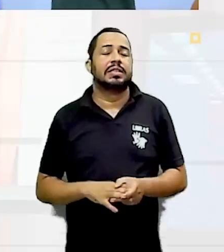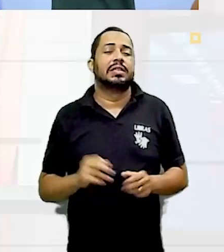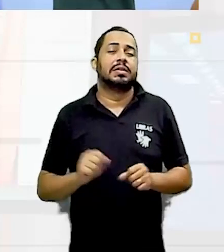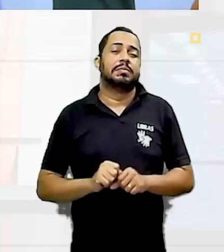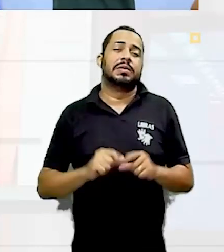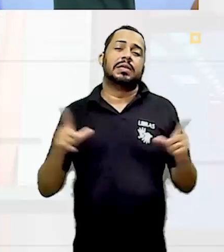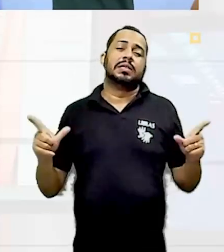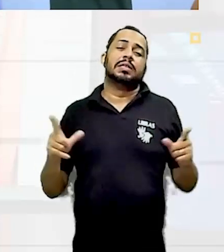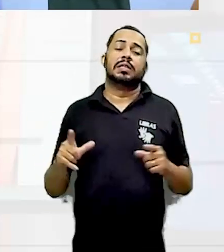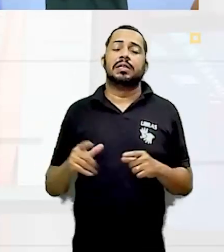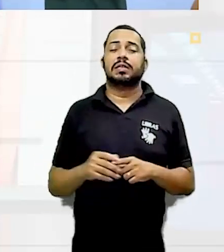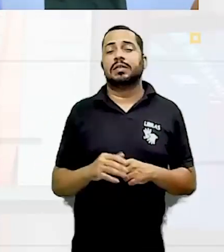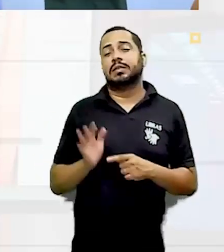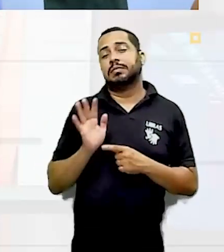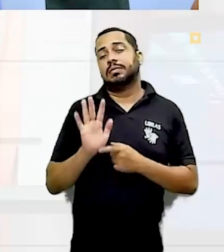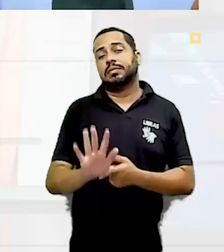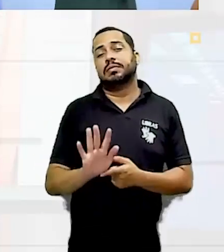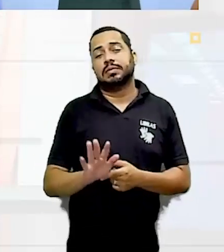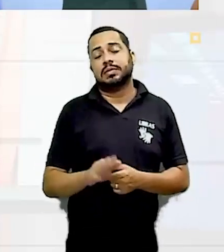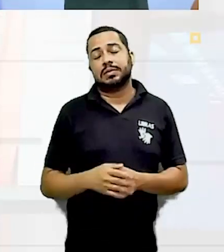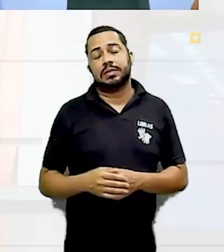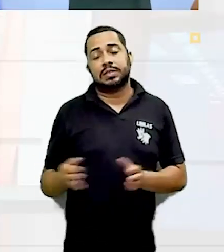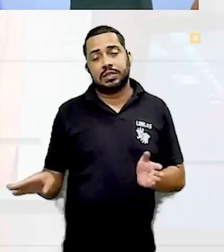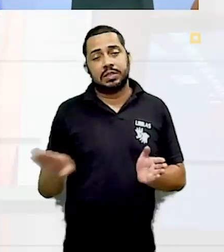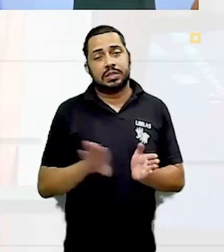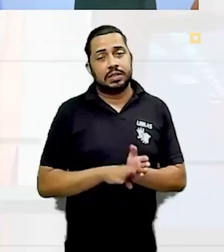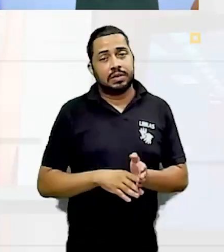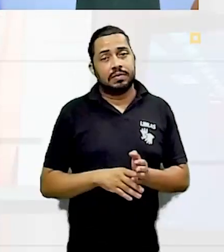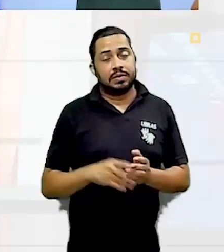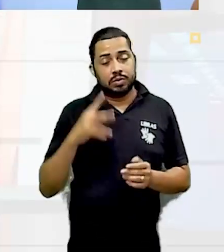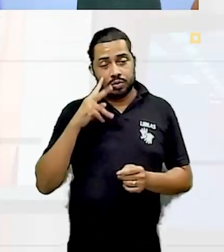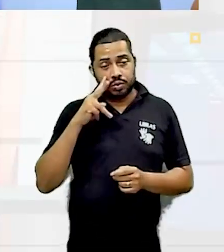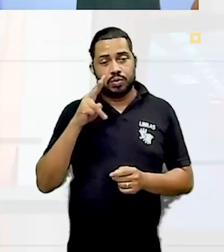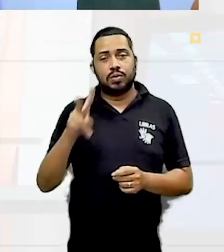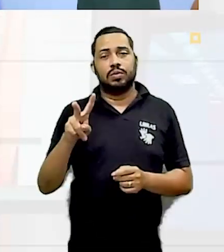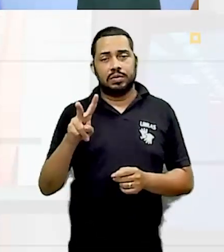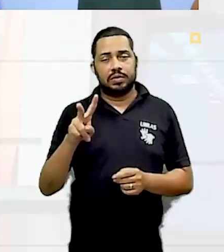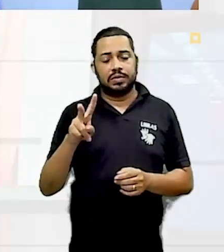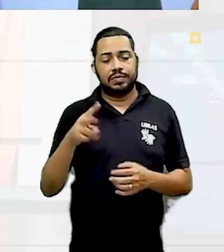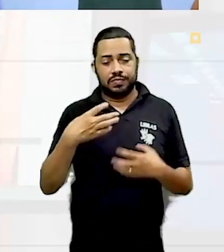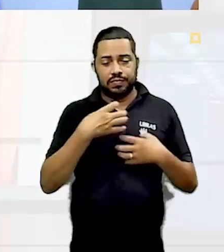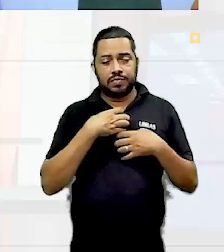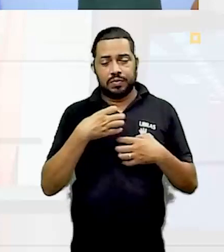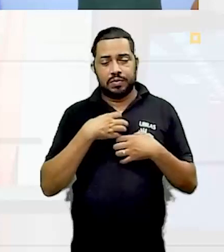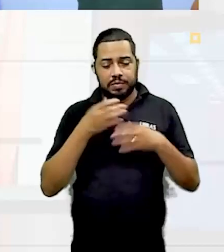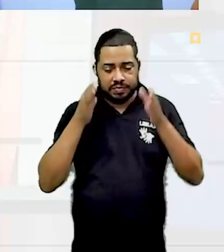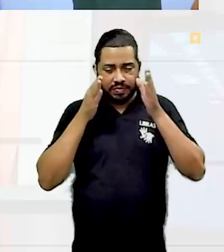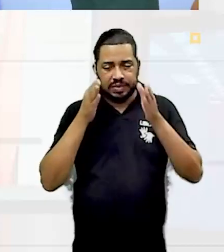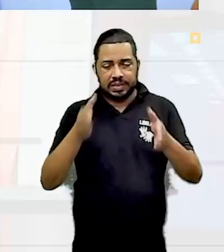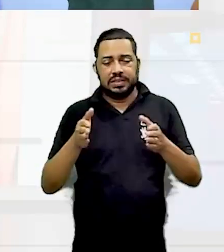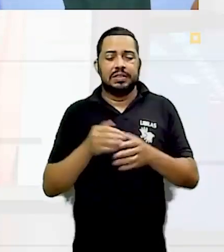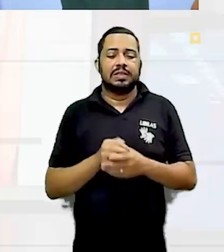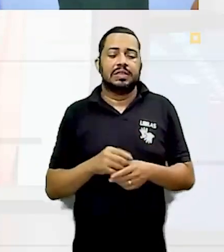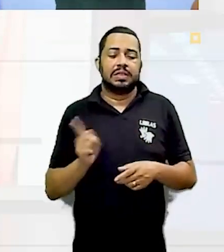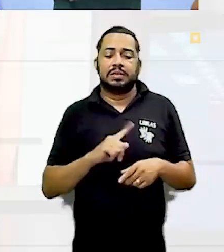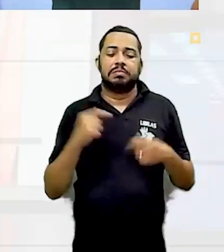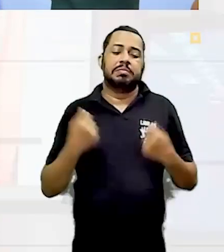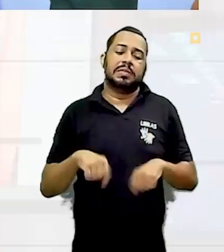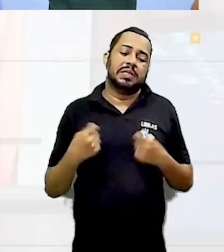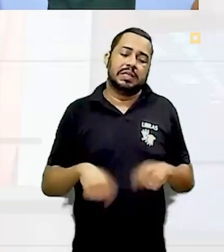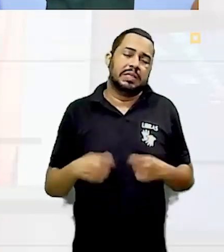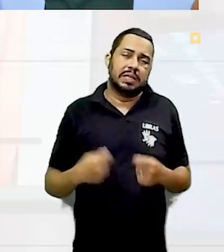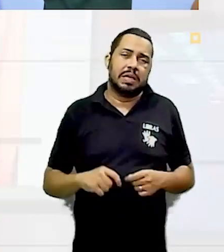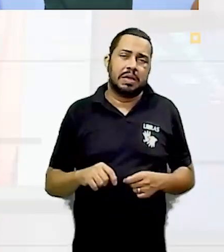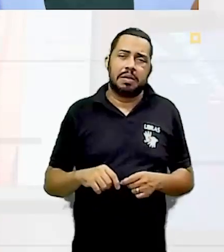imagem refletida pelo espelho chegava no seu olho de forma bem focadazinha, sem você precisar se